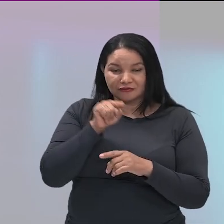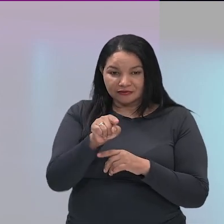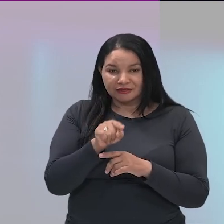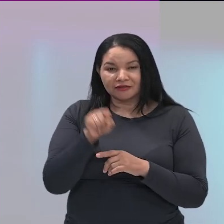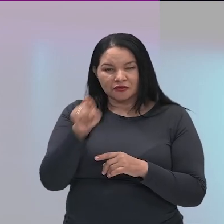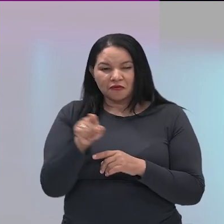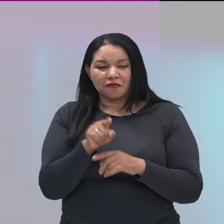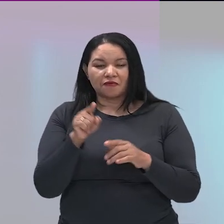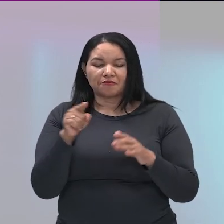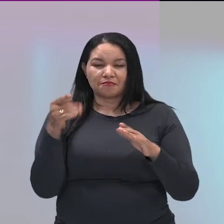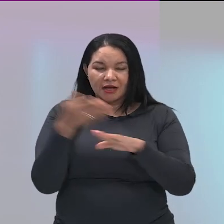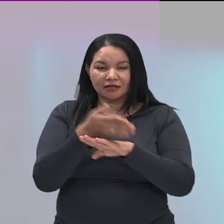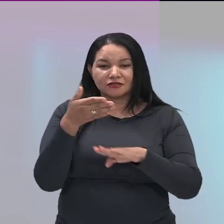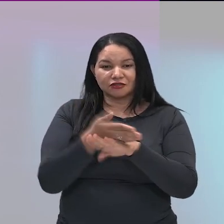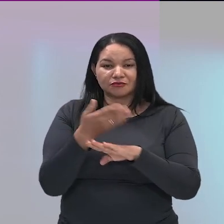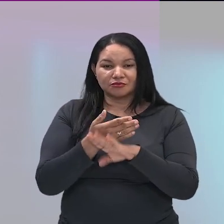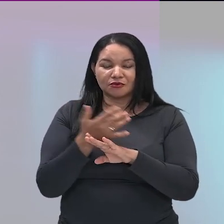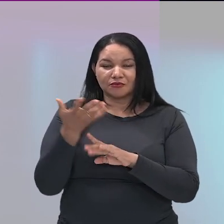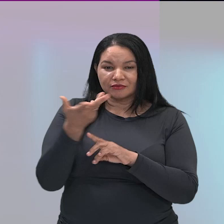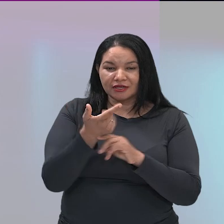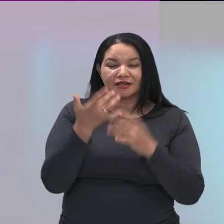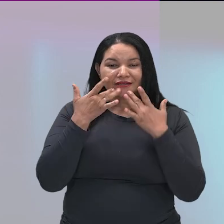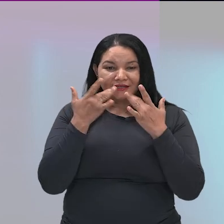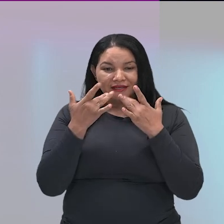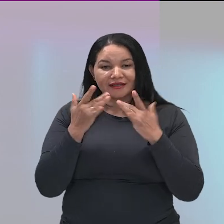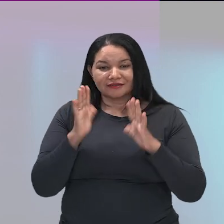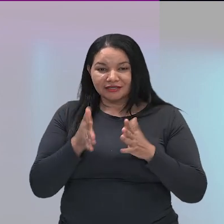assistiu uma peça onde o público participava,